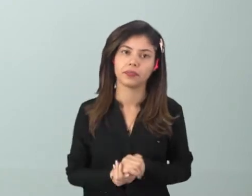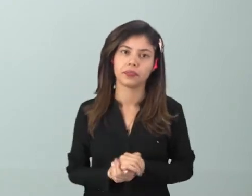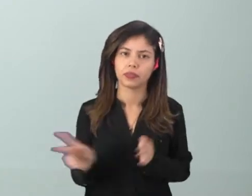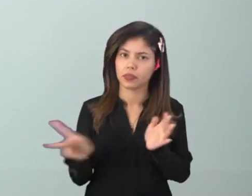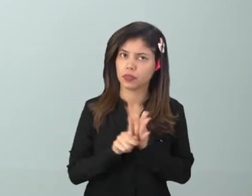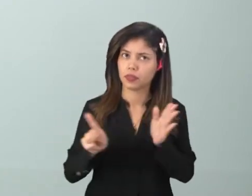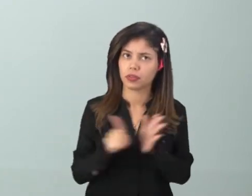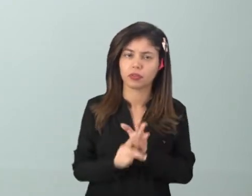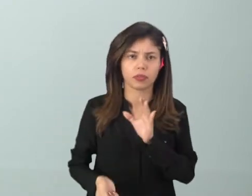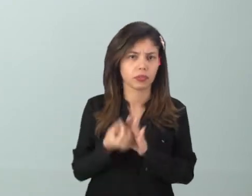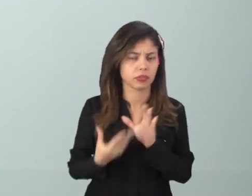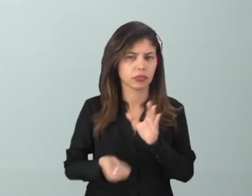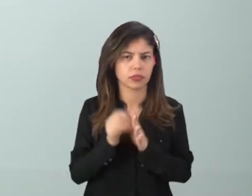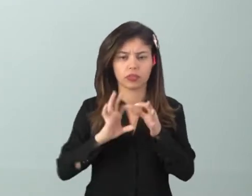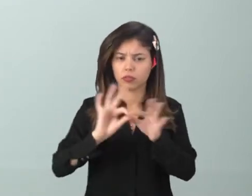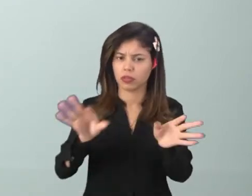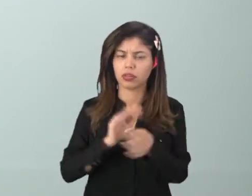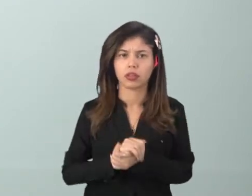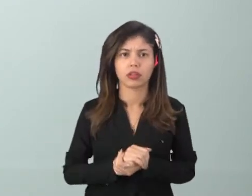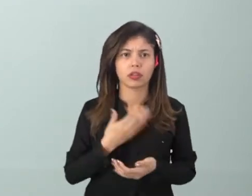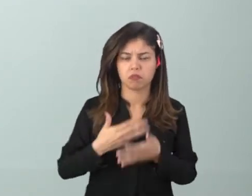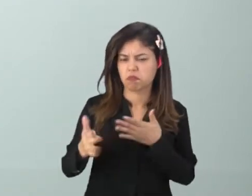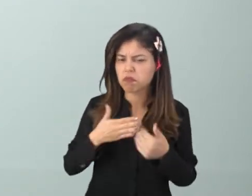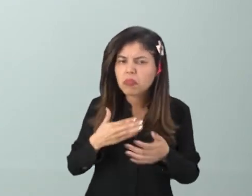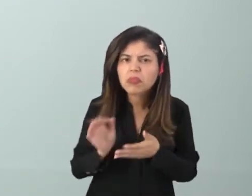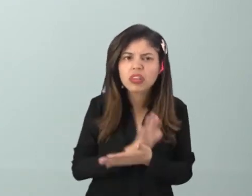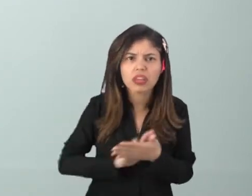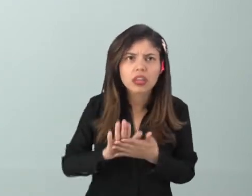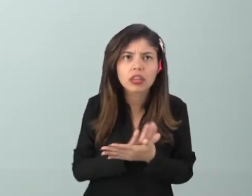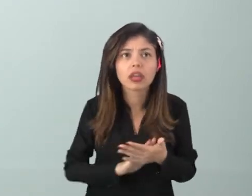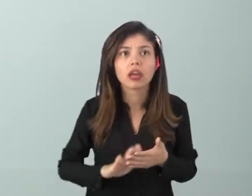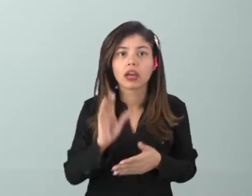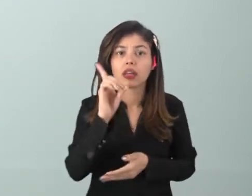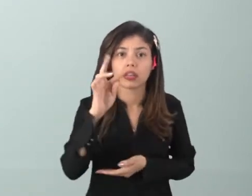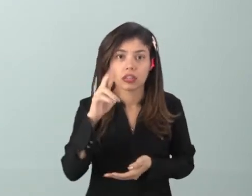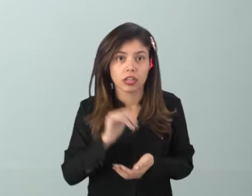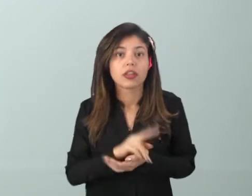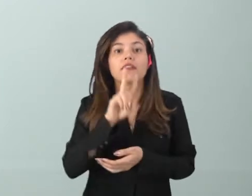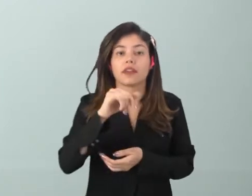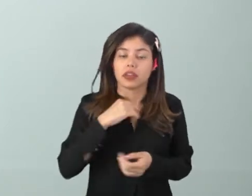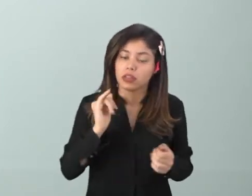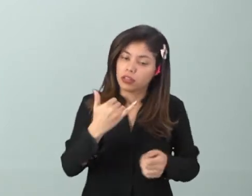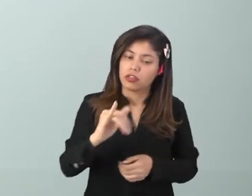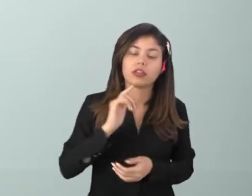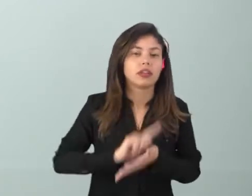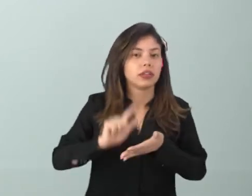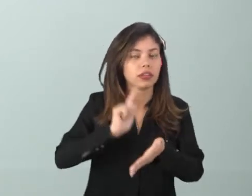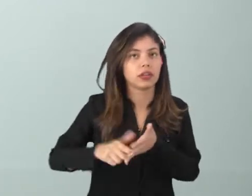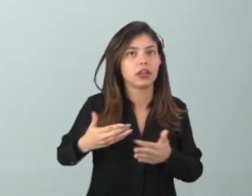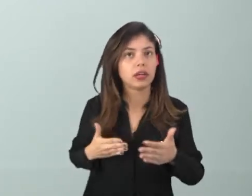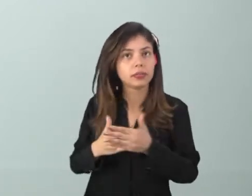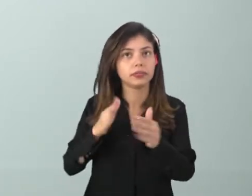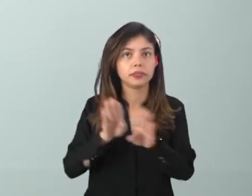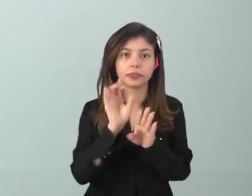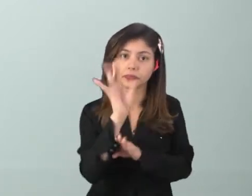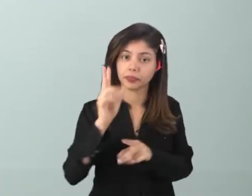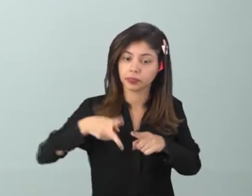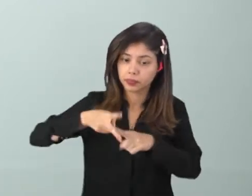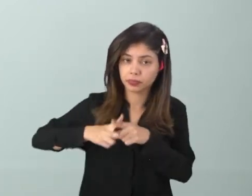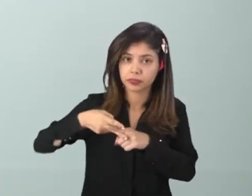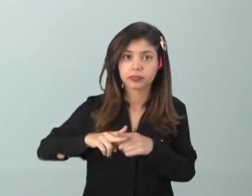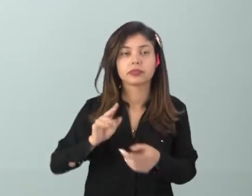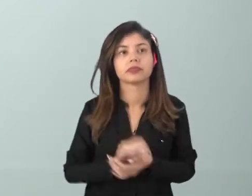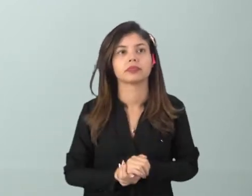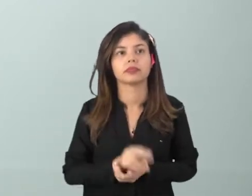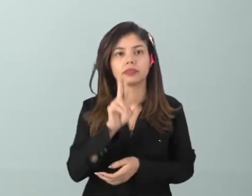aquele tipo de produção não libera nenhum gás, não libera nenhum dejeto, ela é considerada energia limpa, tá? O impacto é considerado só na instalação da